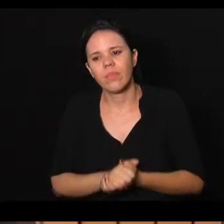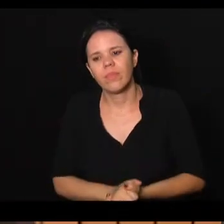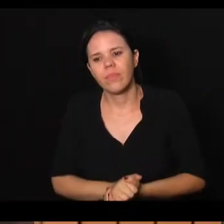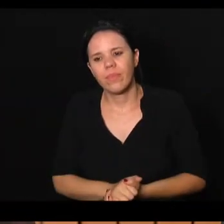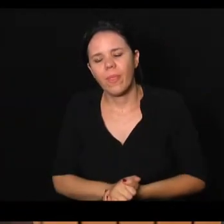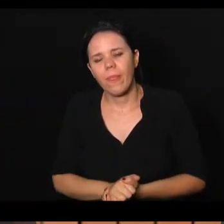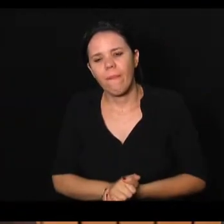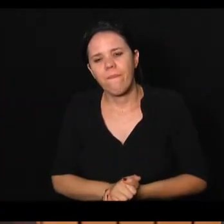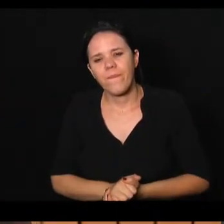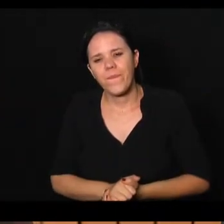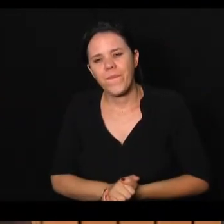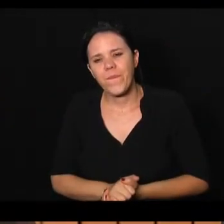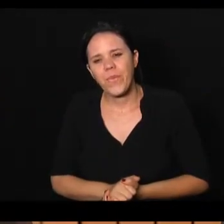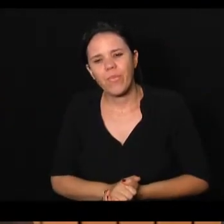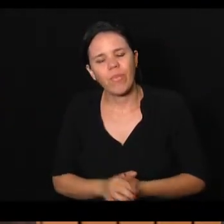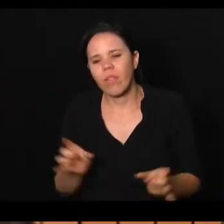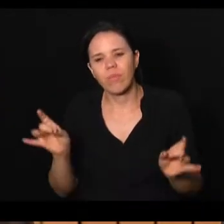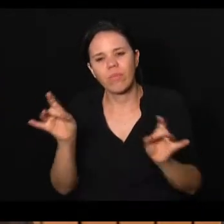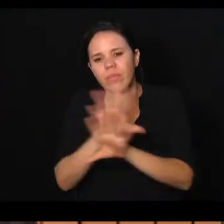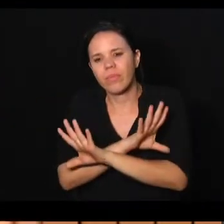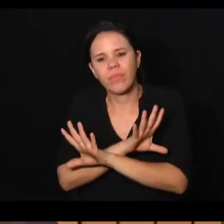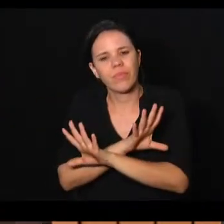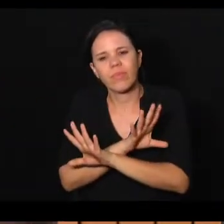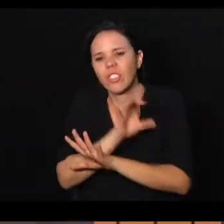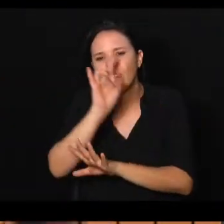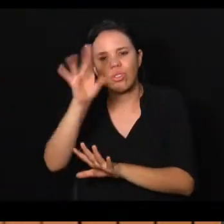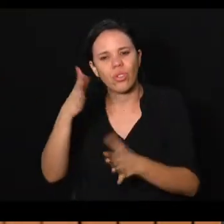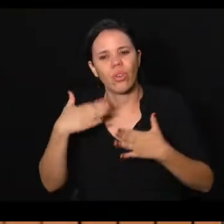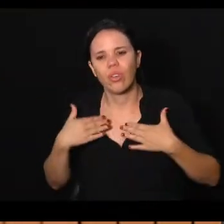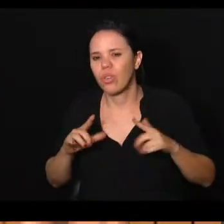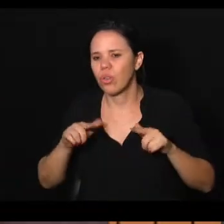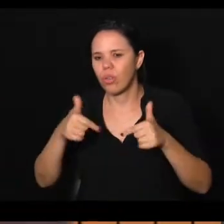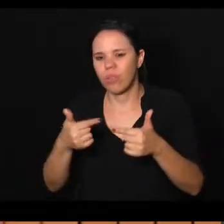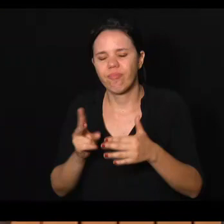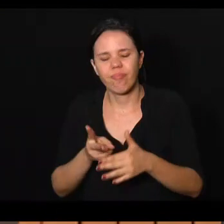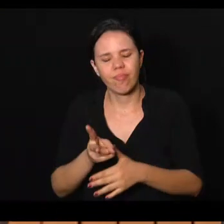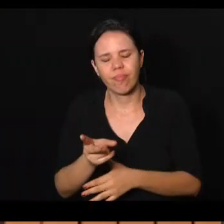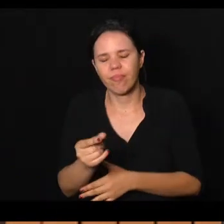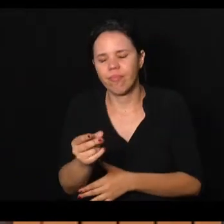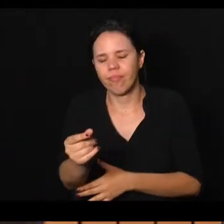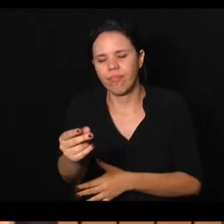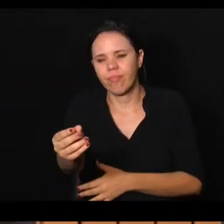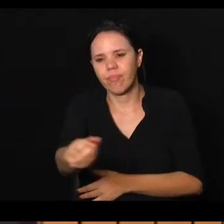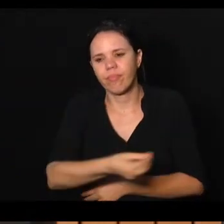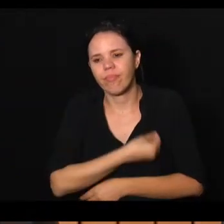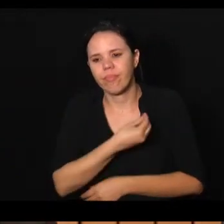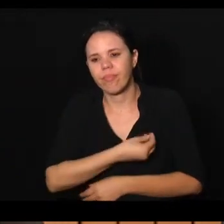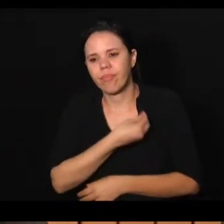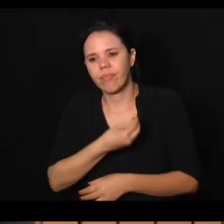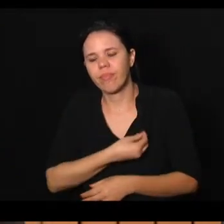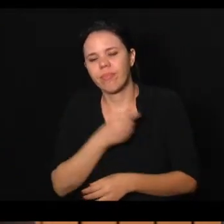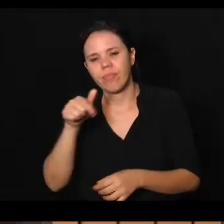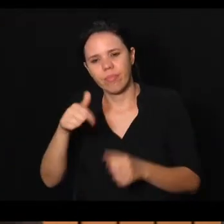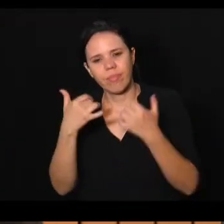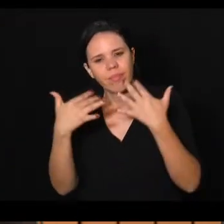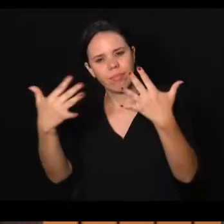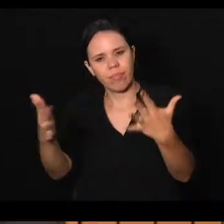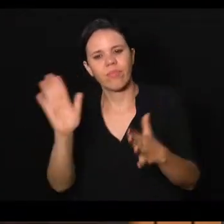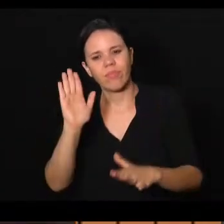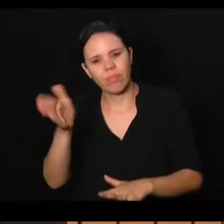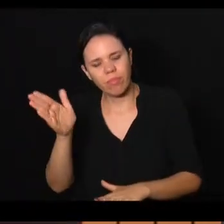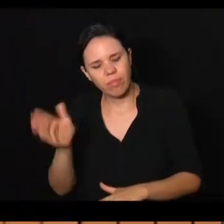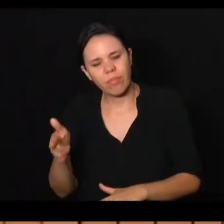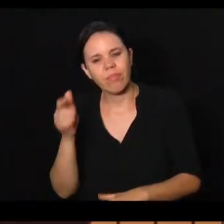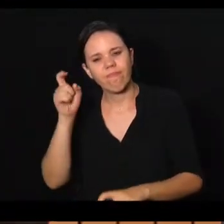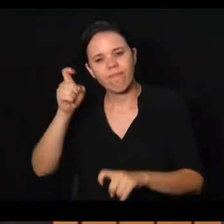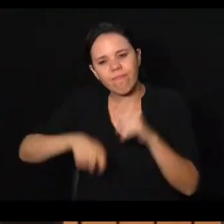não encerra no ato, o abuso não encerra no sangue, o abuso acompanha a vida inteira. E nesse auditório há muitas mulheres que foram abusadas,